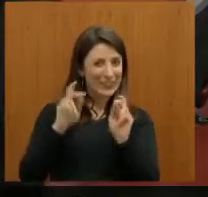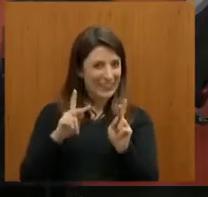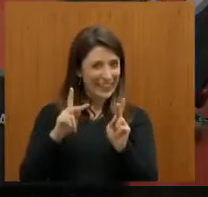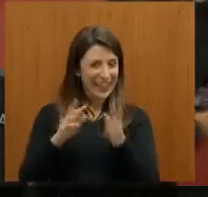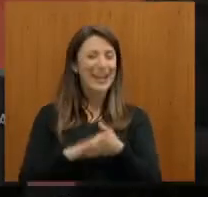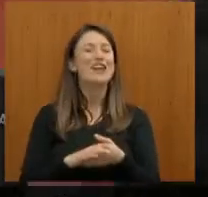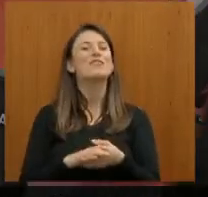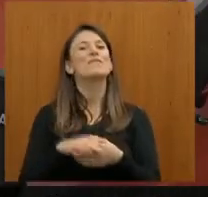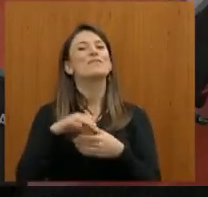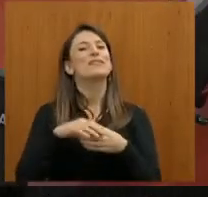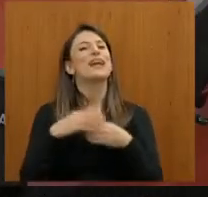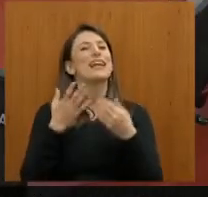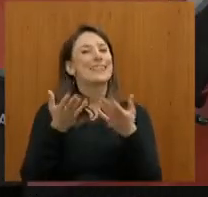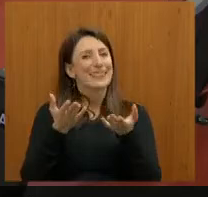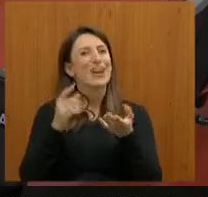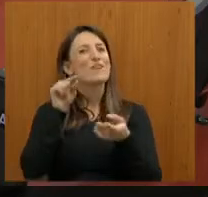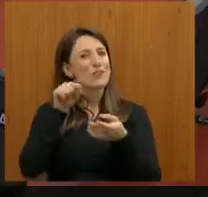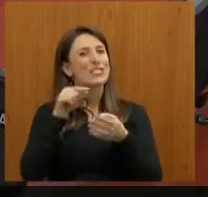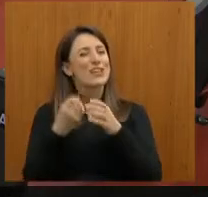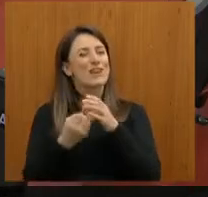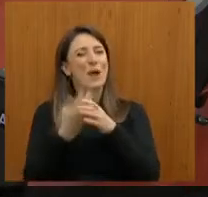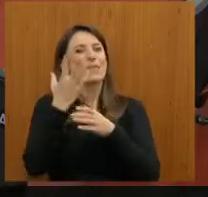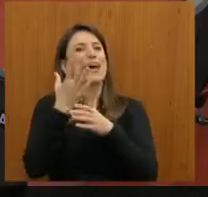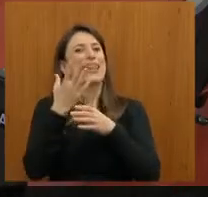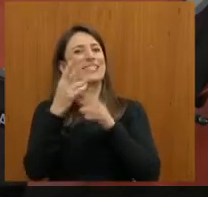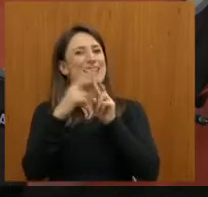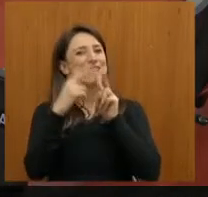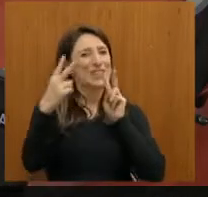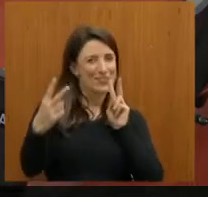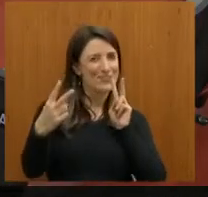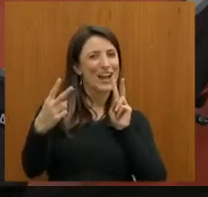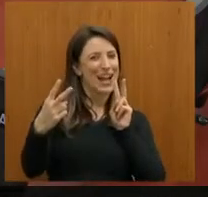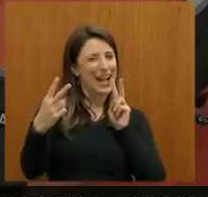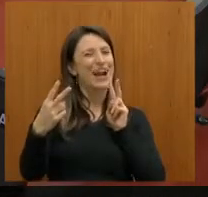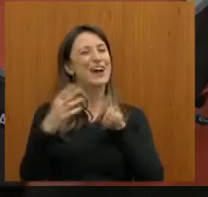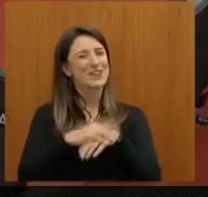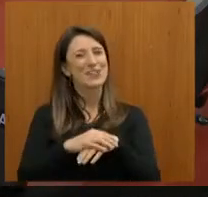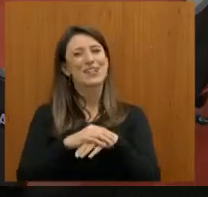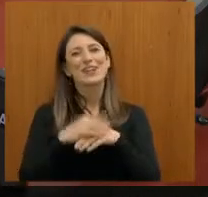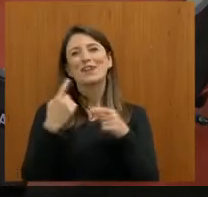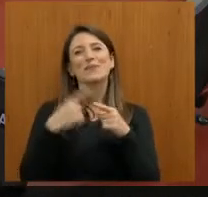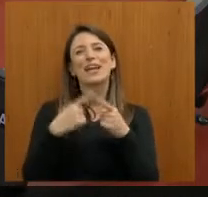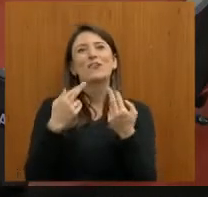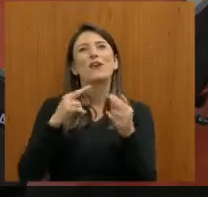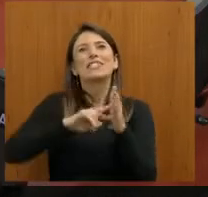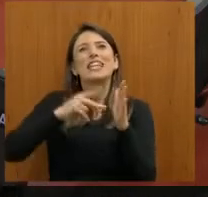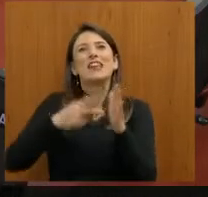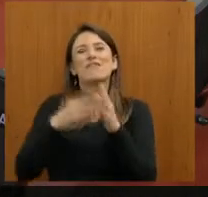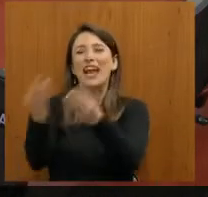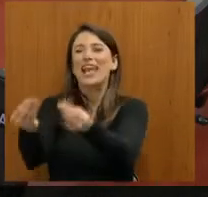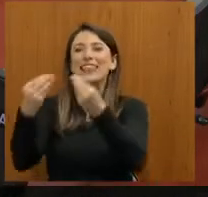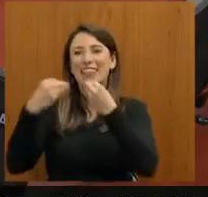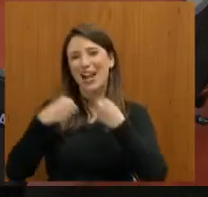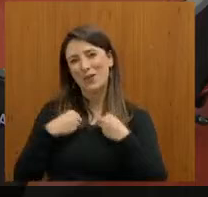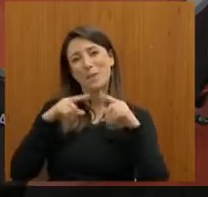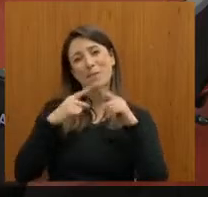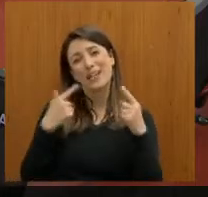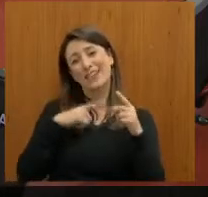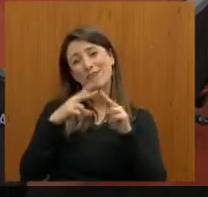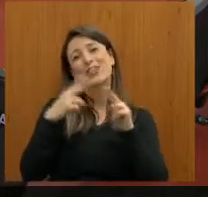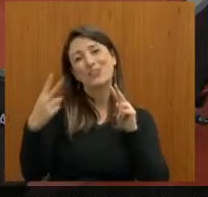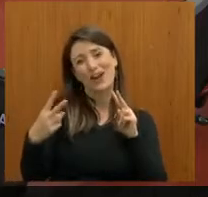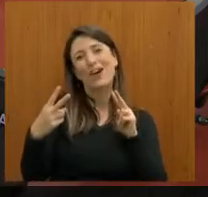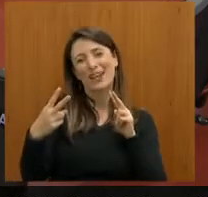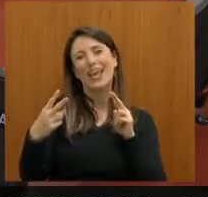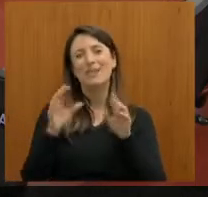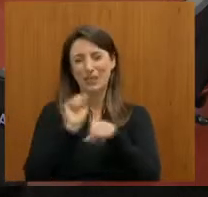casa aparecer com a gente aqui na telinha para registrar as entrega simbólica aqui para nós na Assembleia Legislativa de